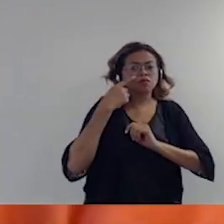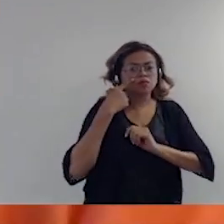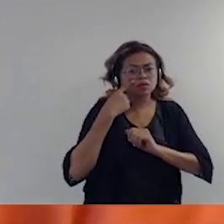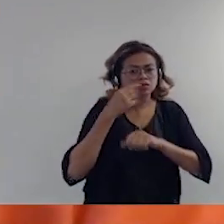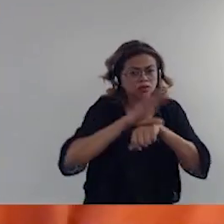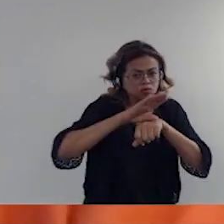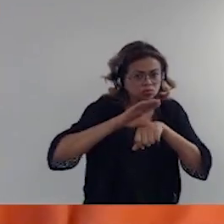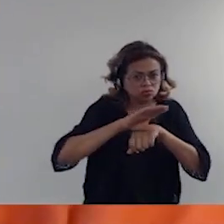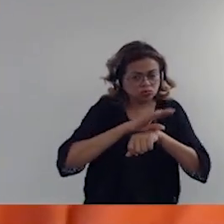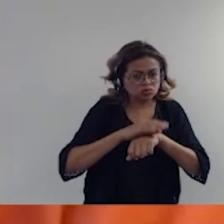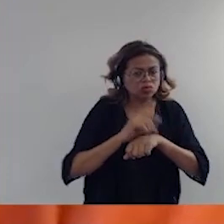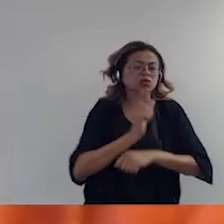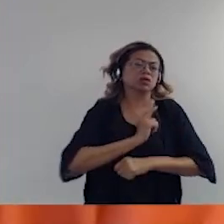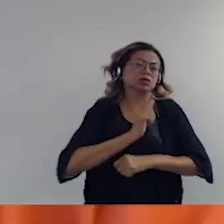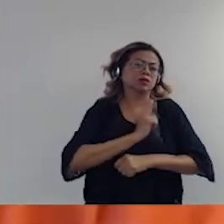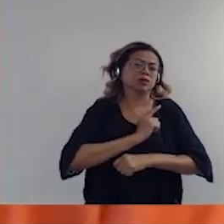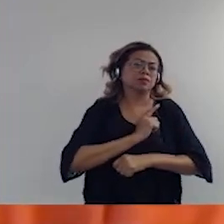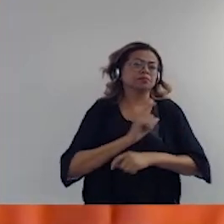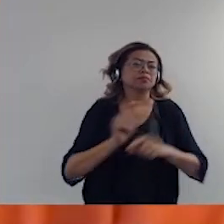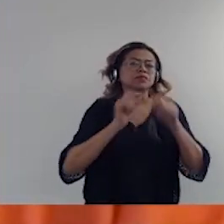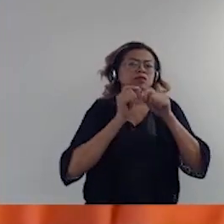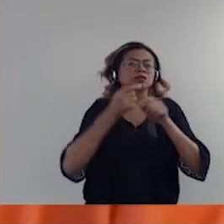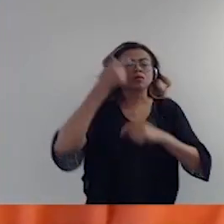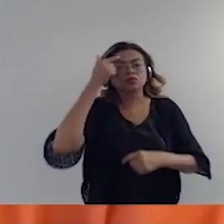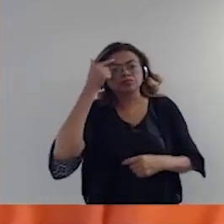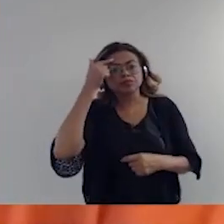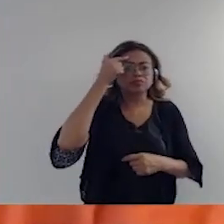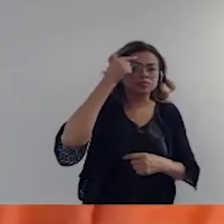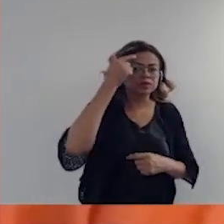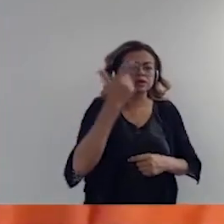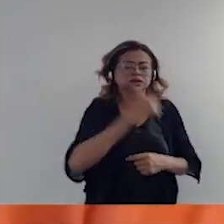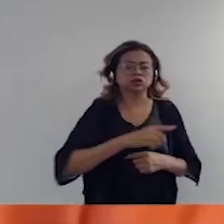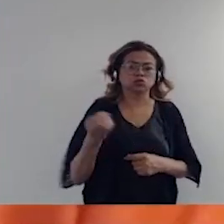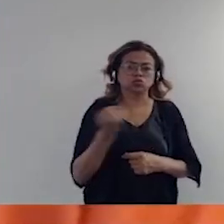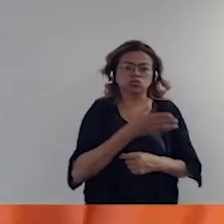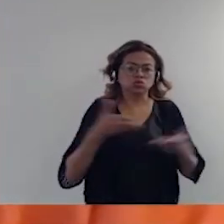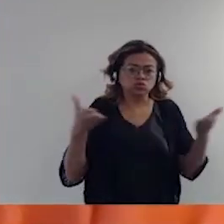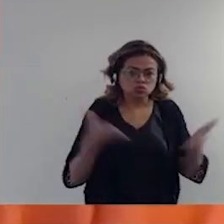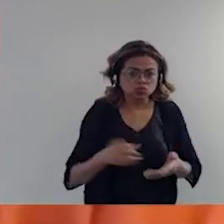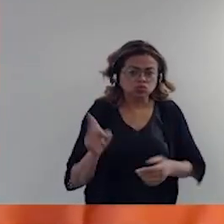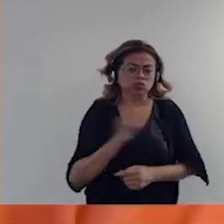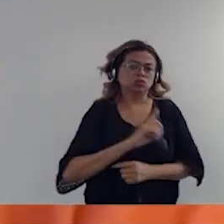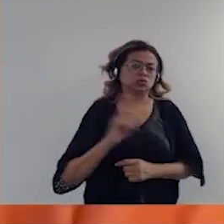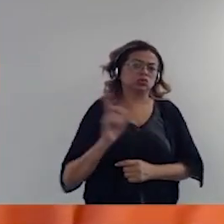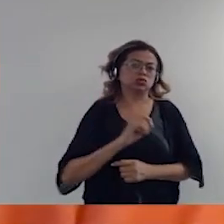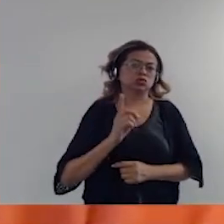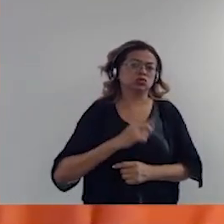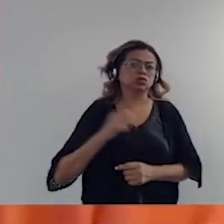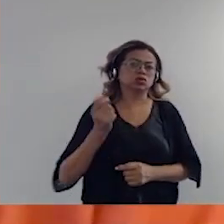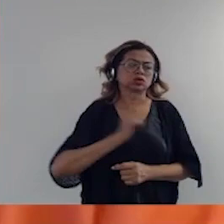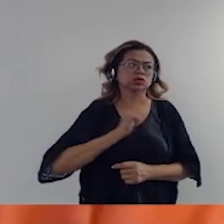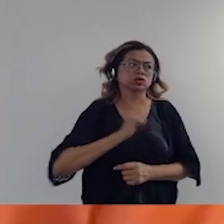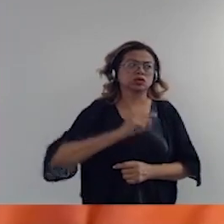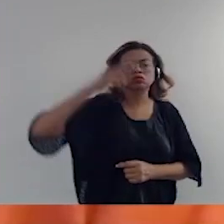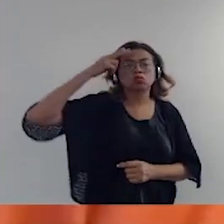Constituição, ele tem, né, que ser repensado. Isso não é novo, a gente já tem um